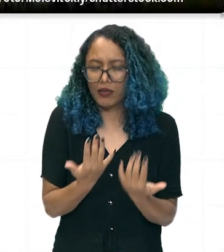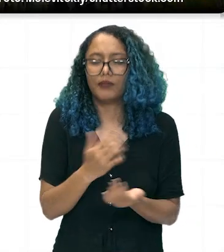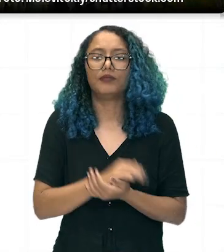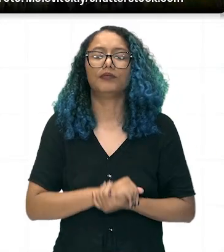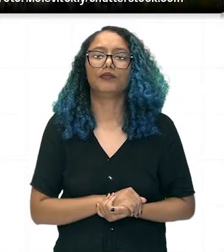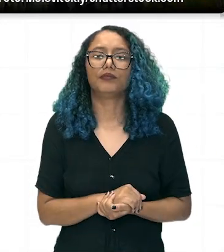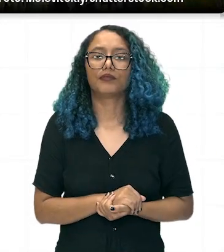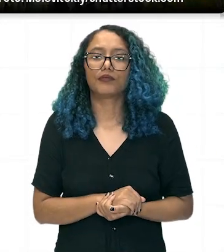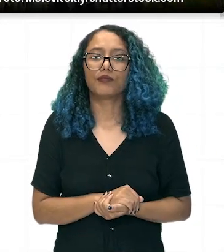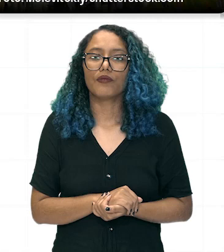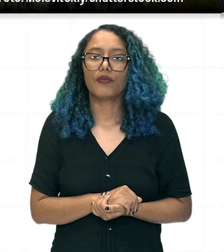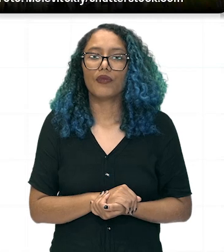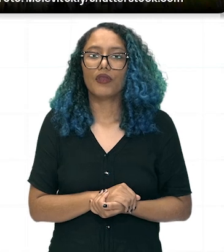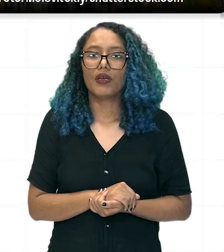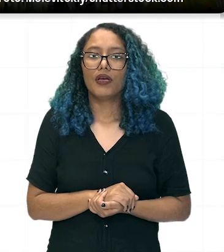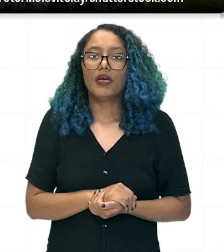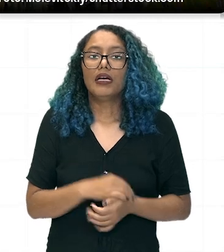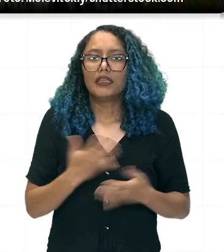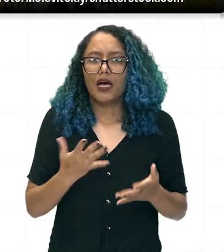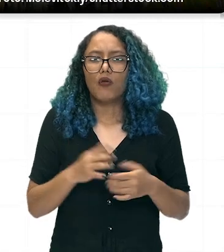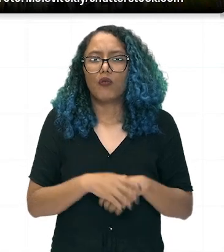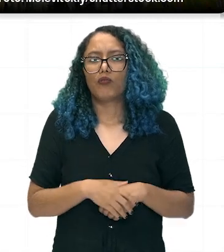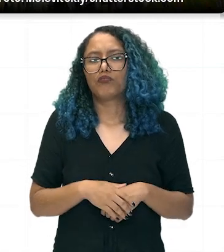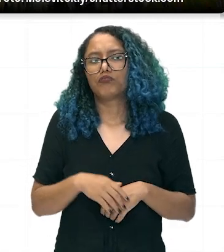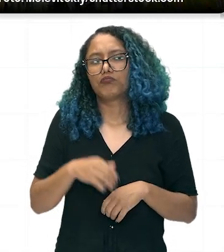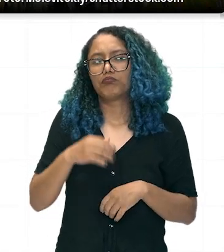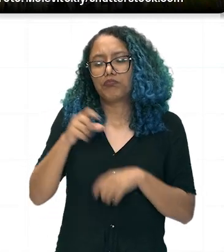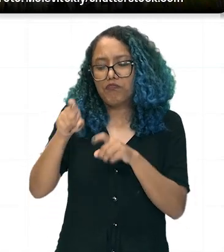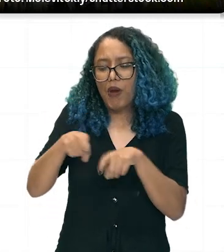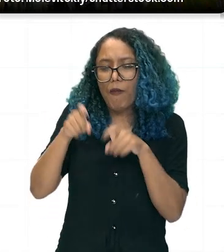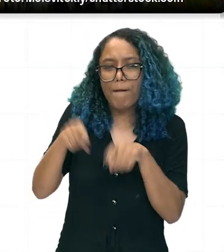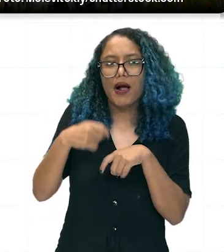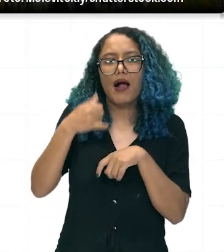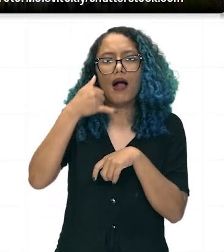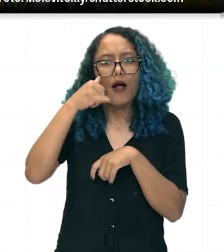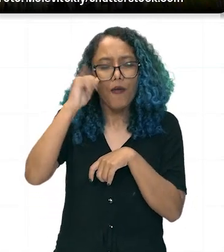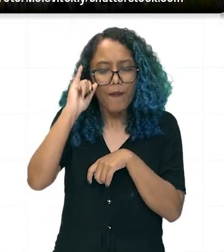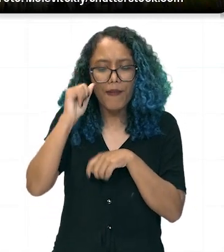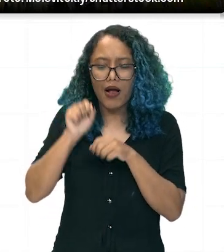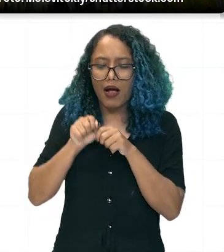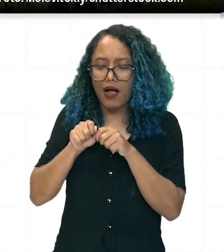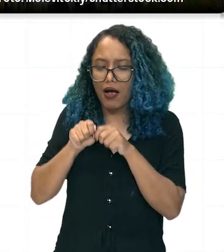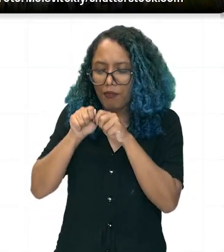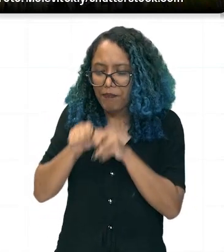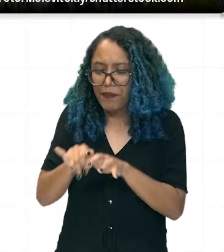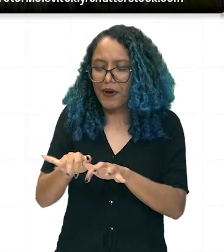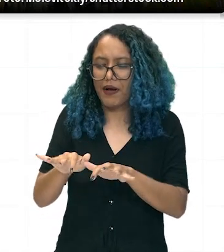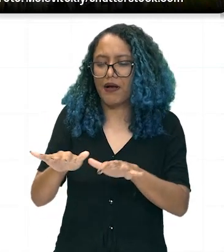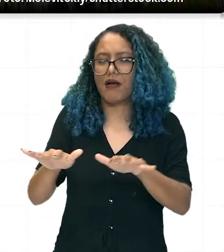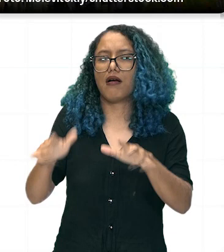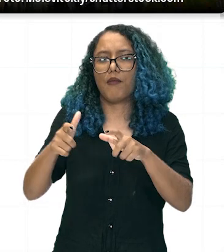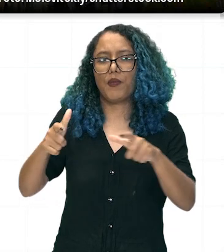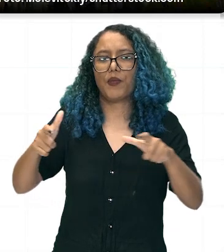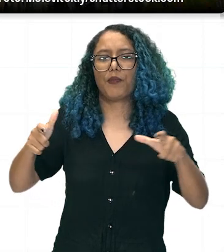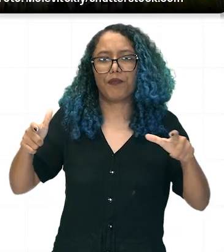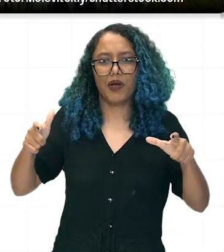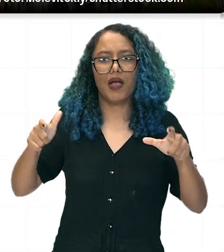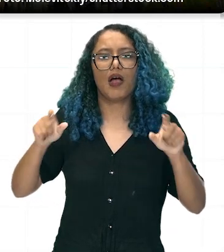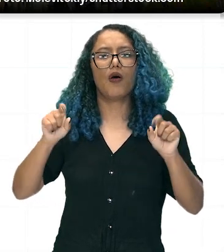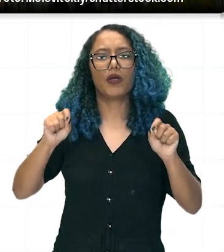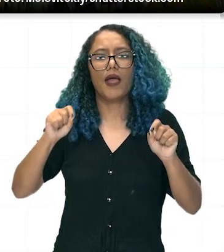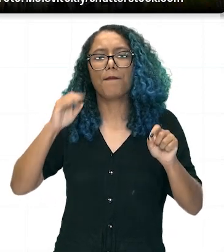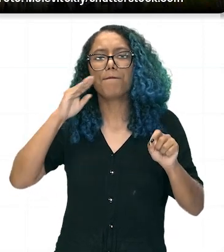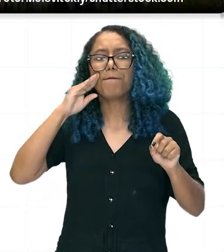avanço da fronteira agrícola e pecuária nessas áreas florestais configura-se como o principal